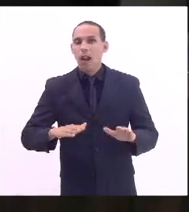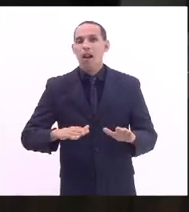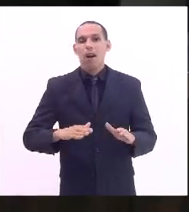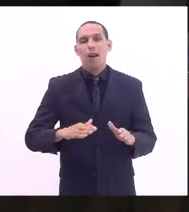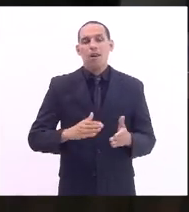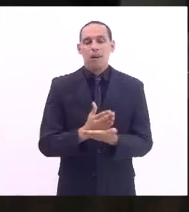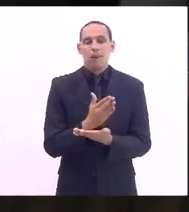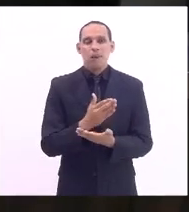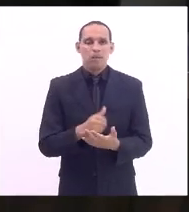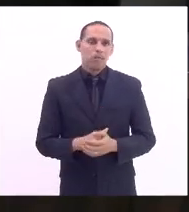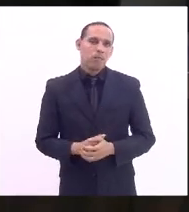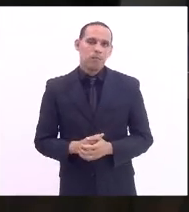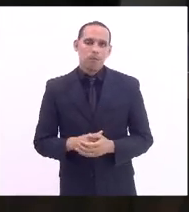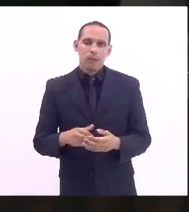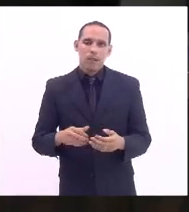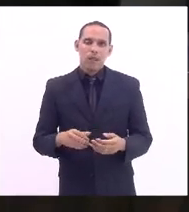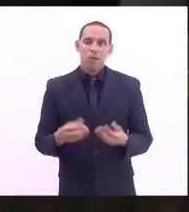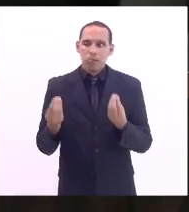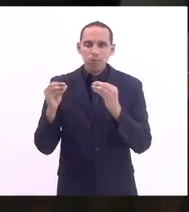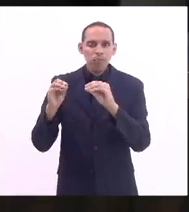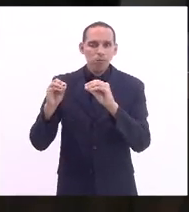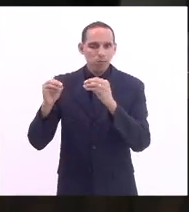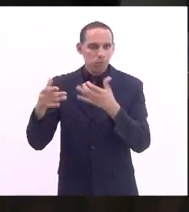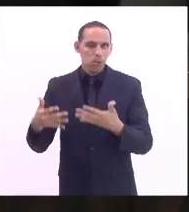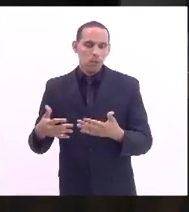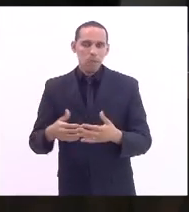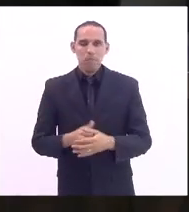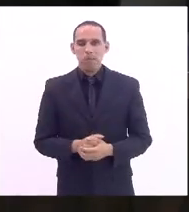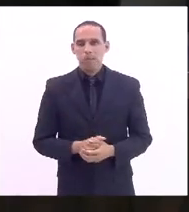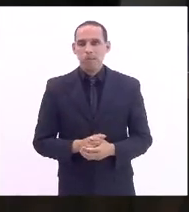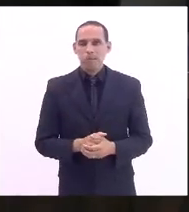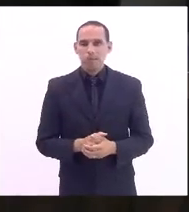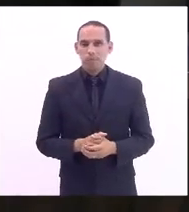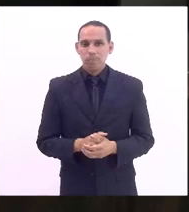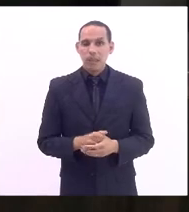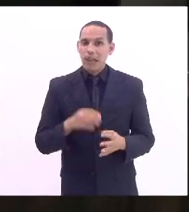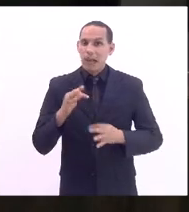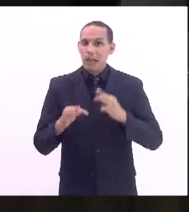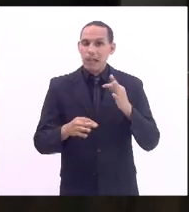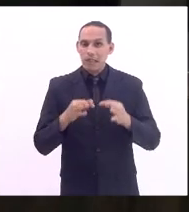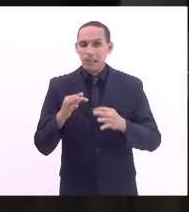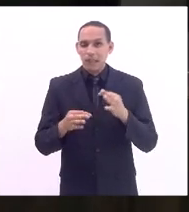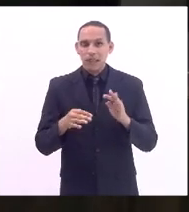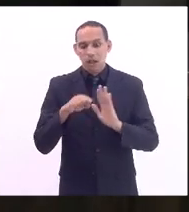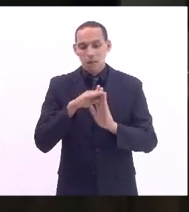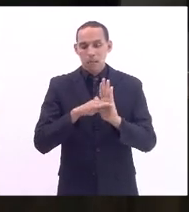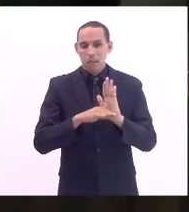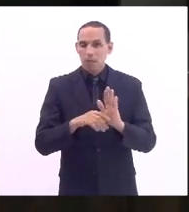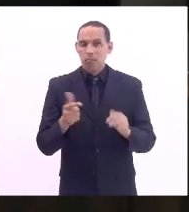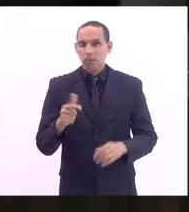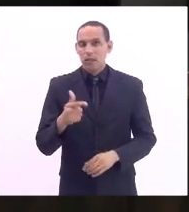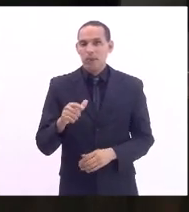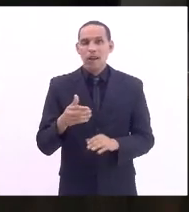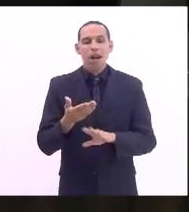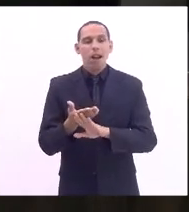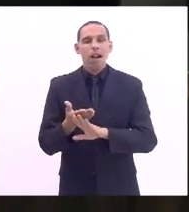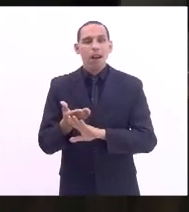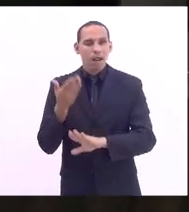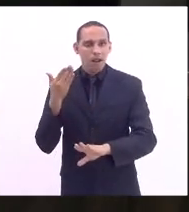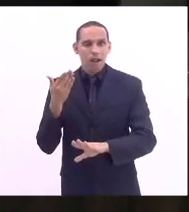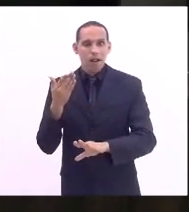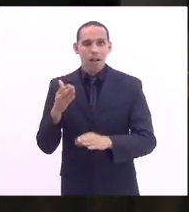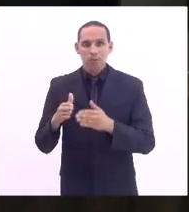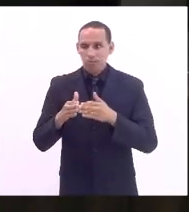estão, aprovado vai a publicação. Nada mais a tratar na ordem do dia. A presidência, antes de encerrar os trabalhos, concede pela